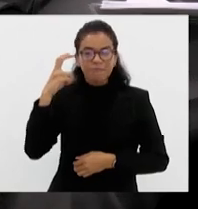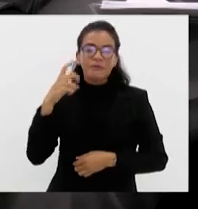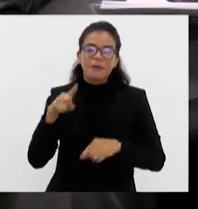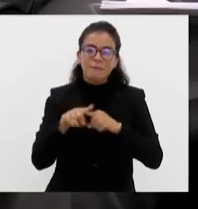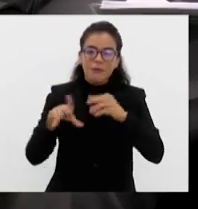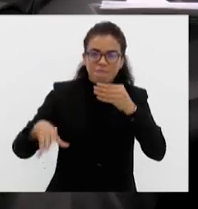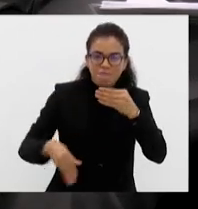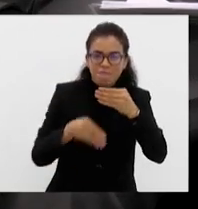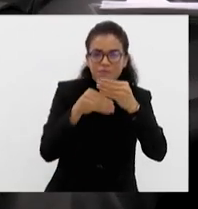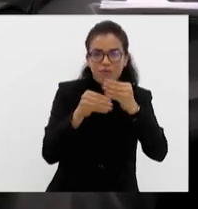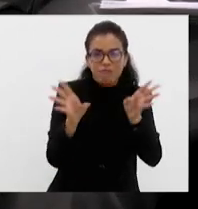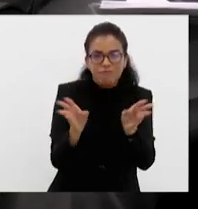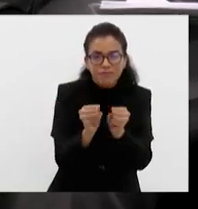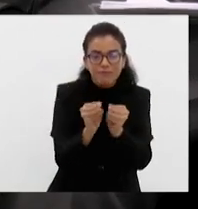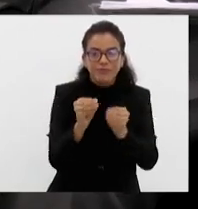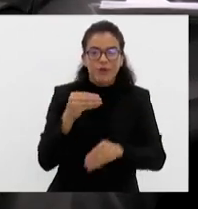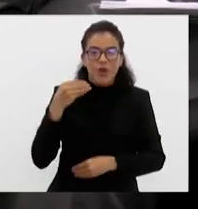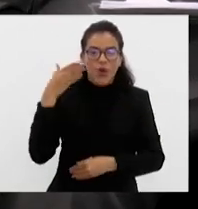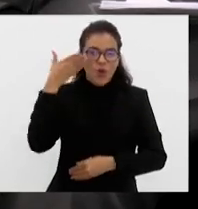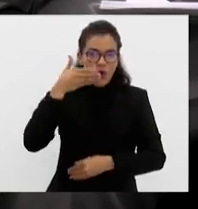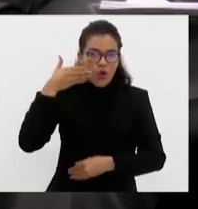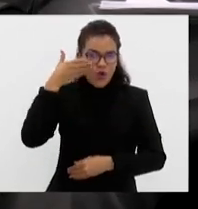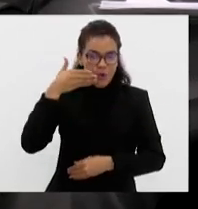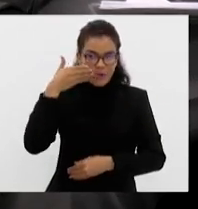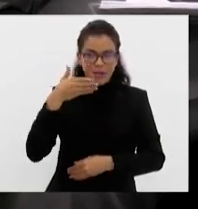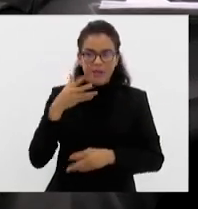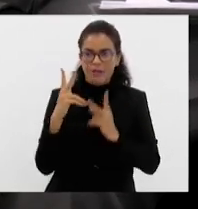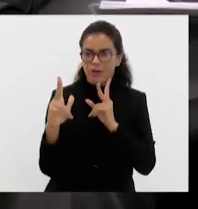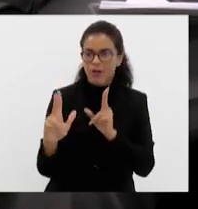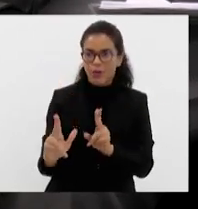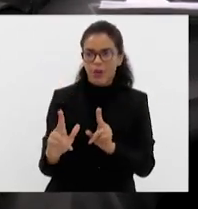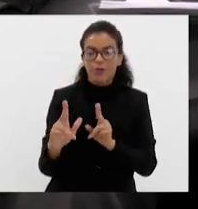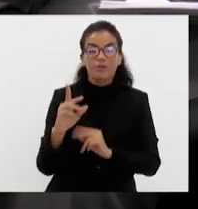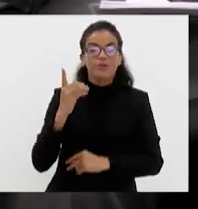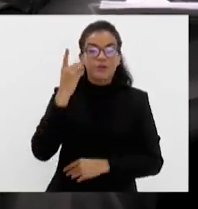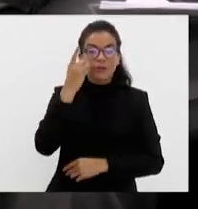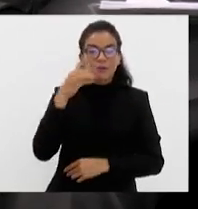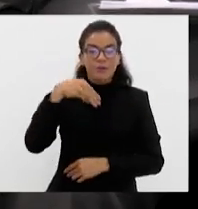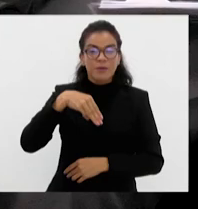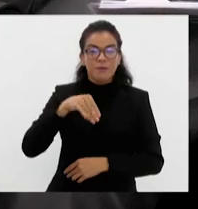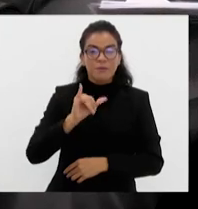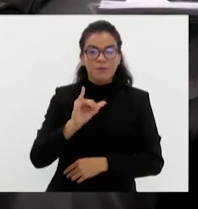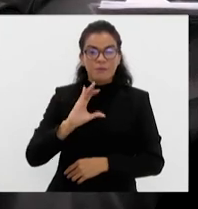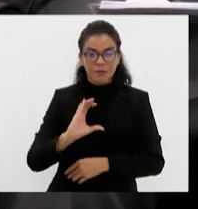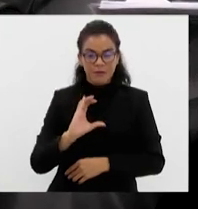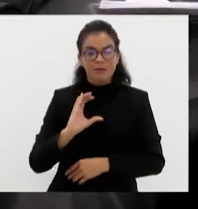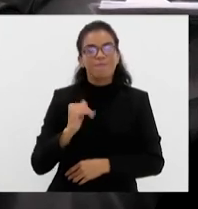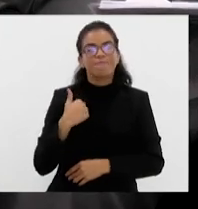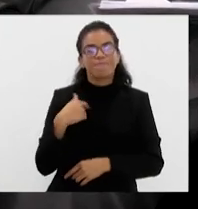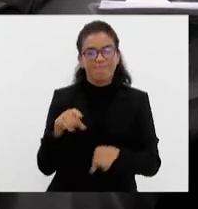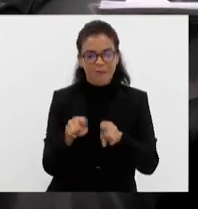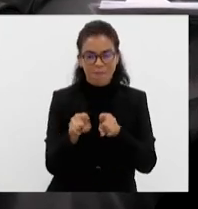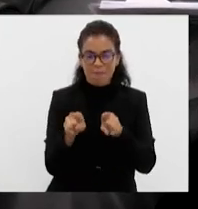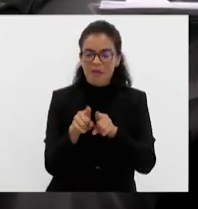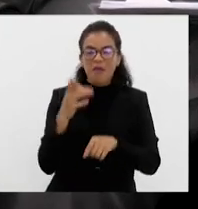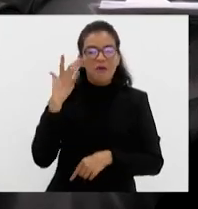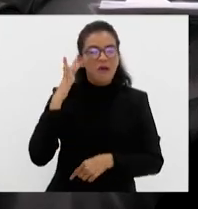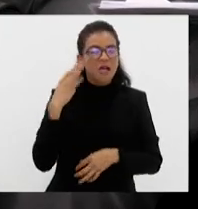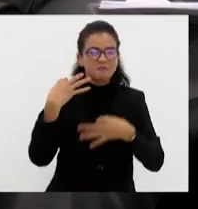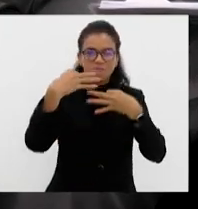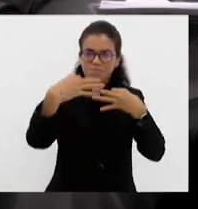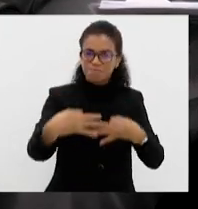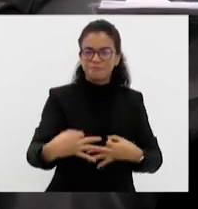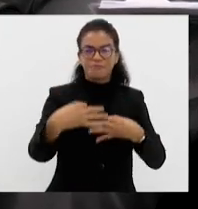um breve comentário. Assim como o deputado Mink, eu também considero muito assertiva